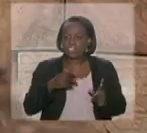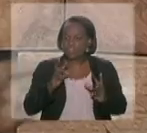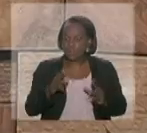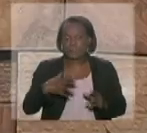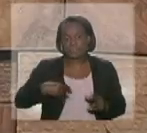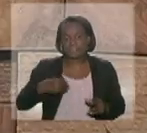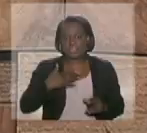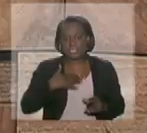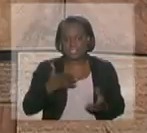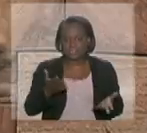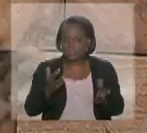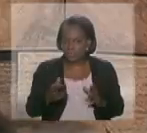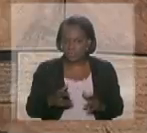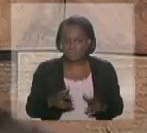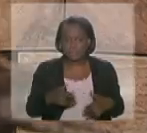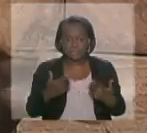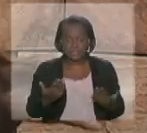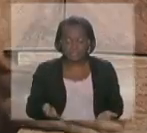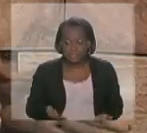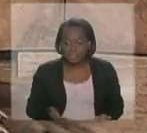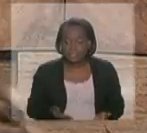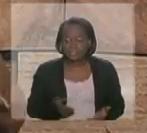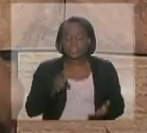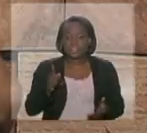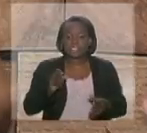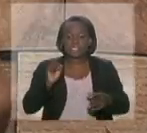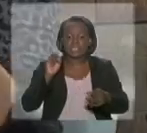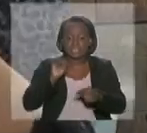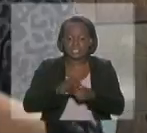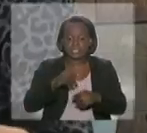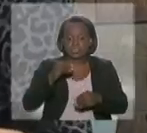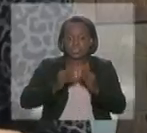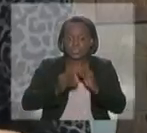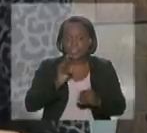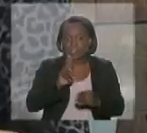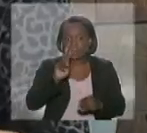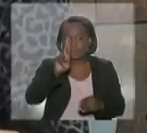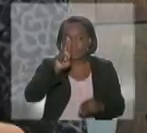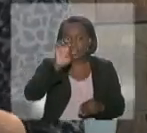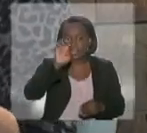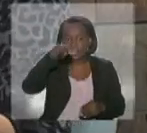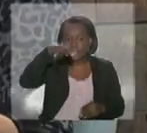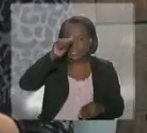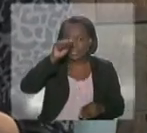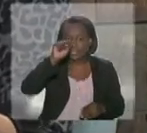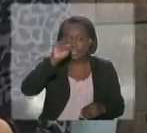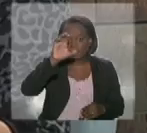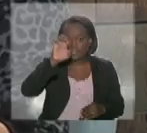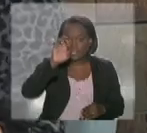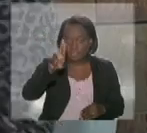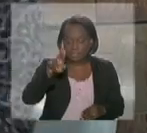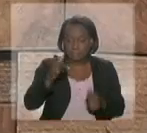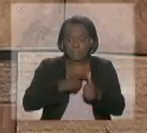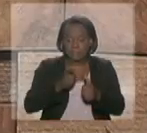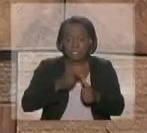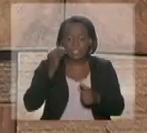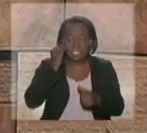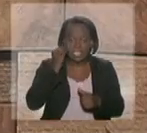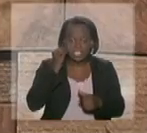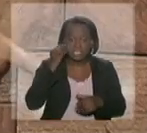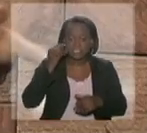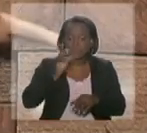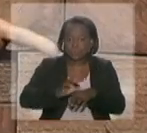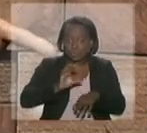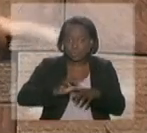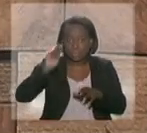tô agindo da mesma forma com a minha filha pois bem e aí você entra para Renascer entro para Renascer mas fiz fiz um teste primeiro pra oficina de